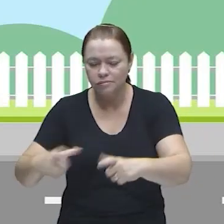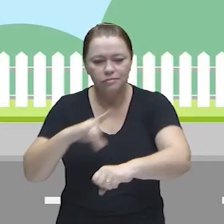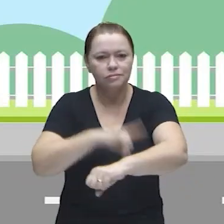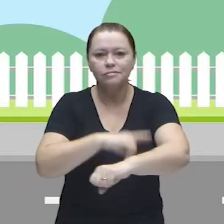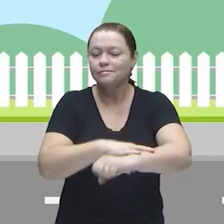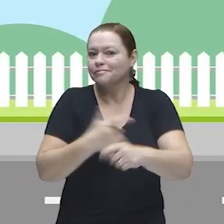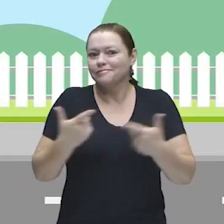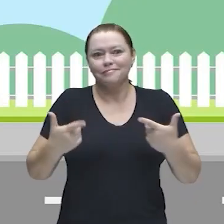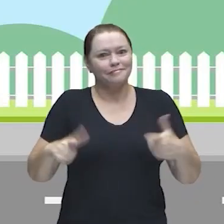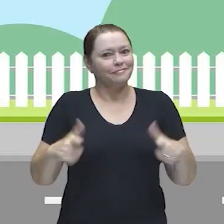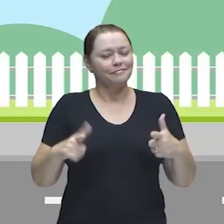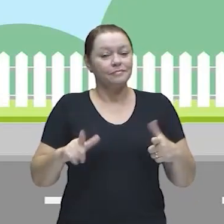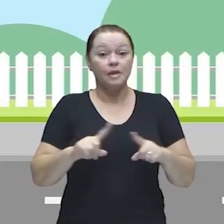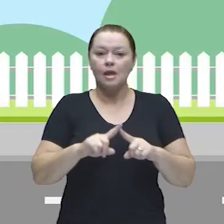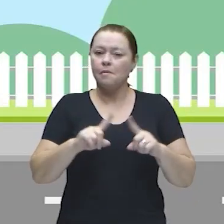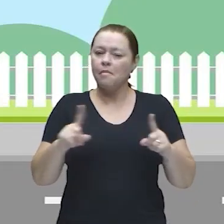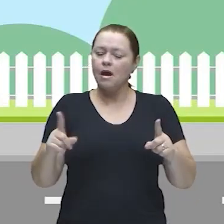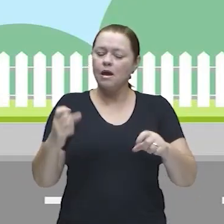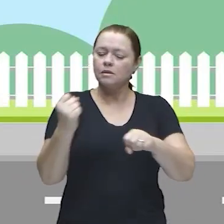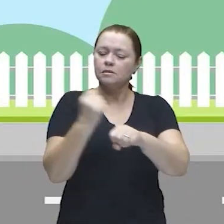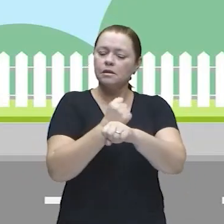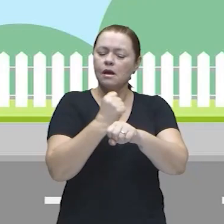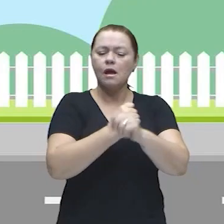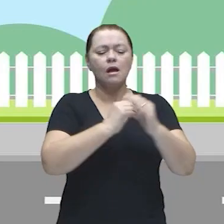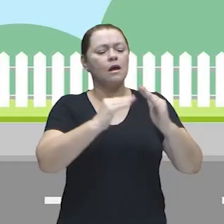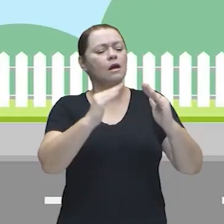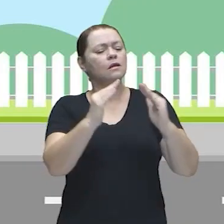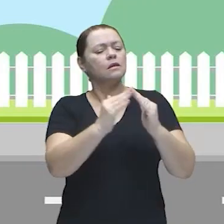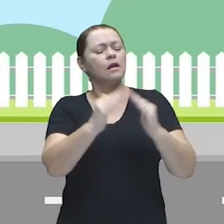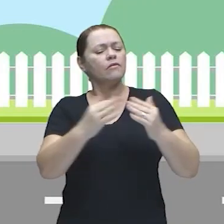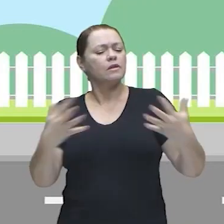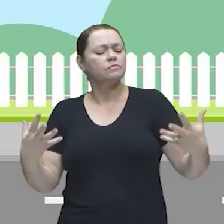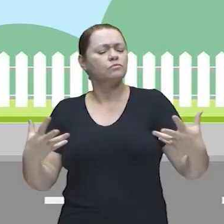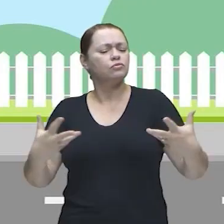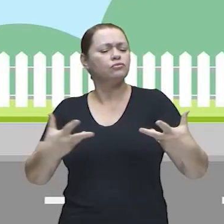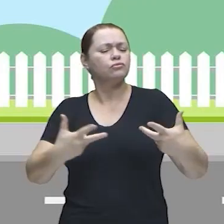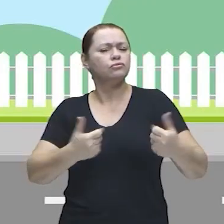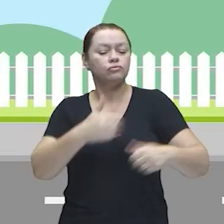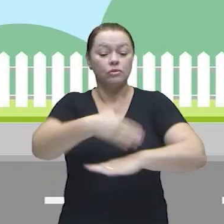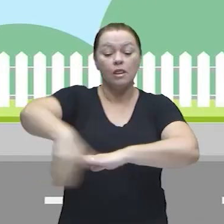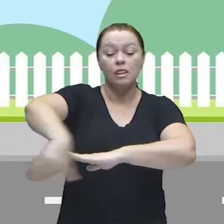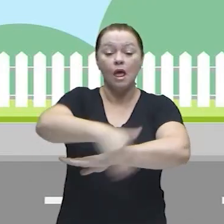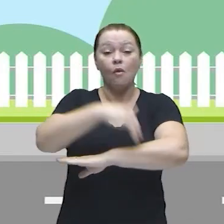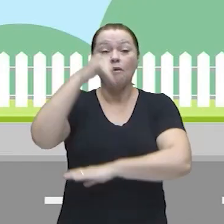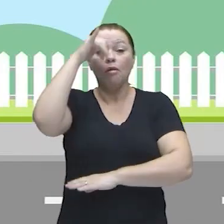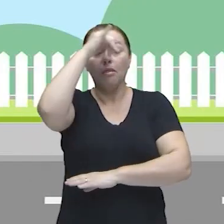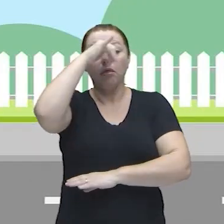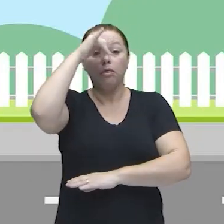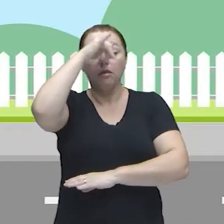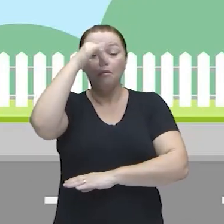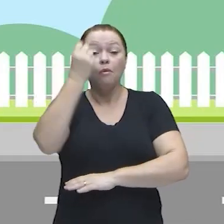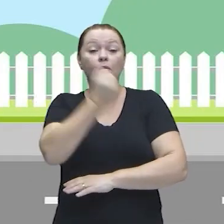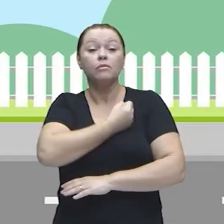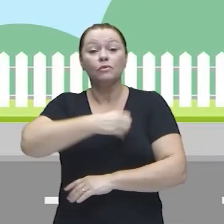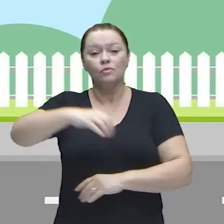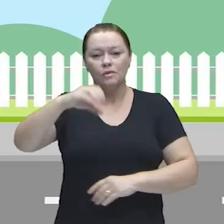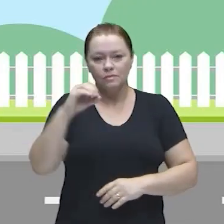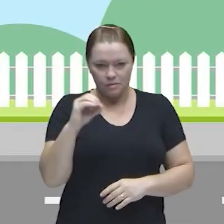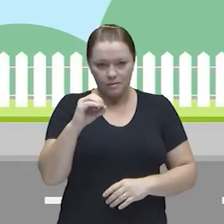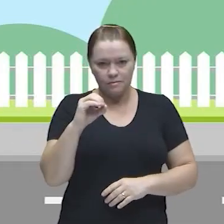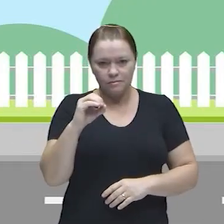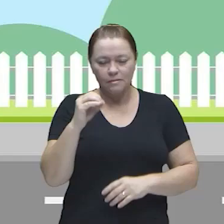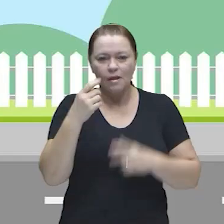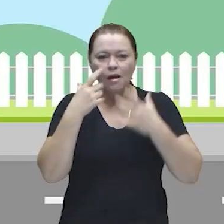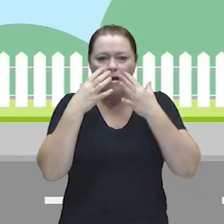tinha ali. Mas era feita com muito esmero, na Rua dos Bobos, número 0.